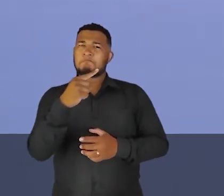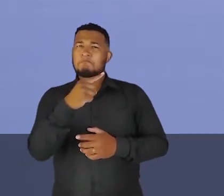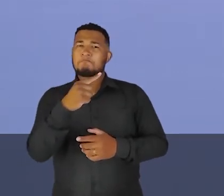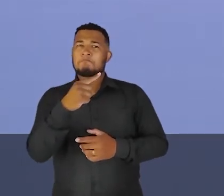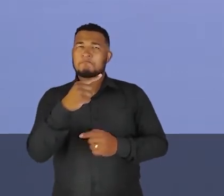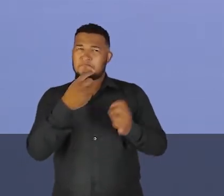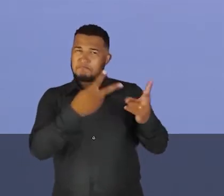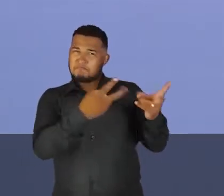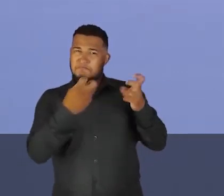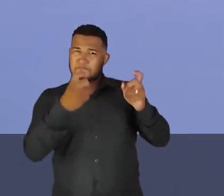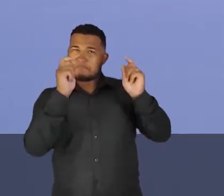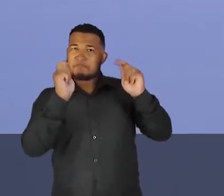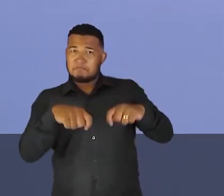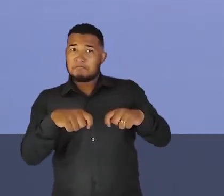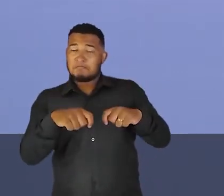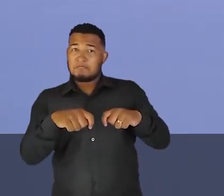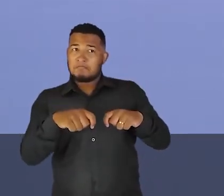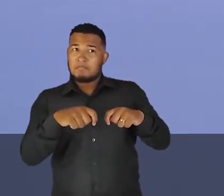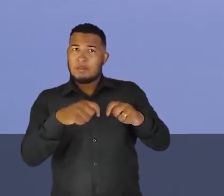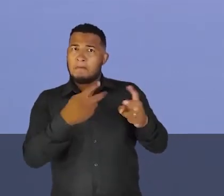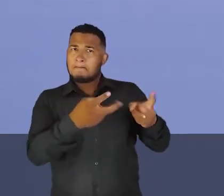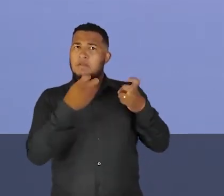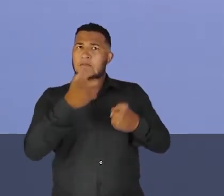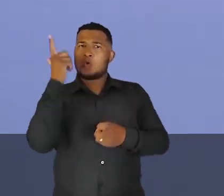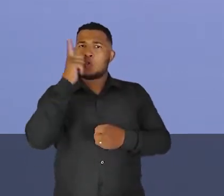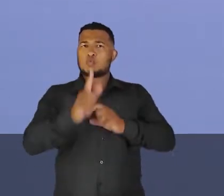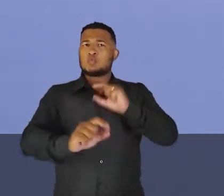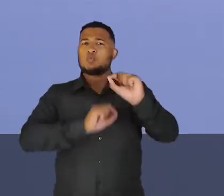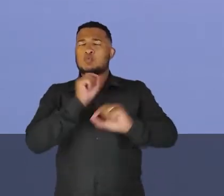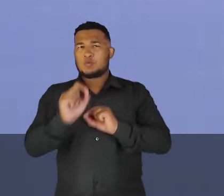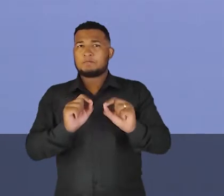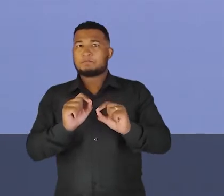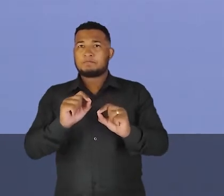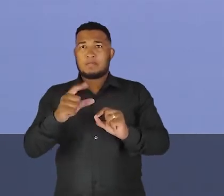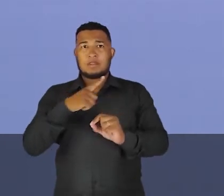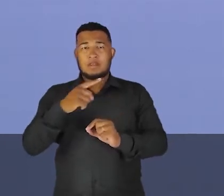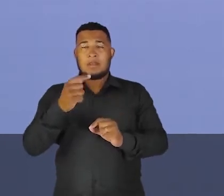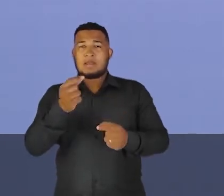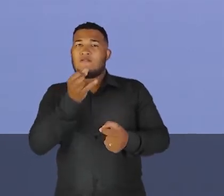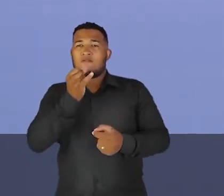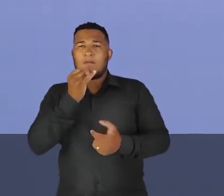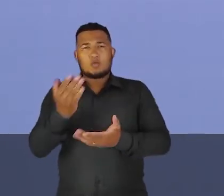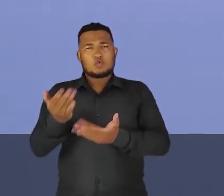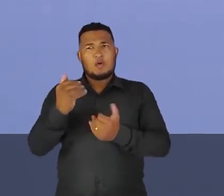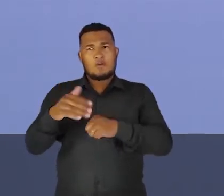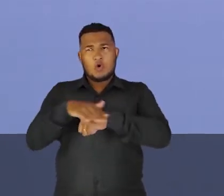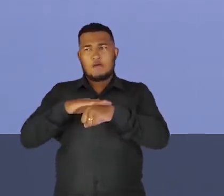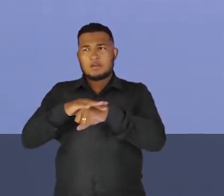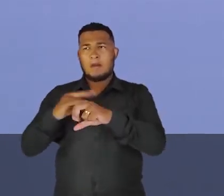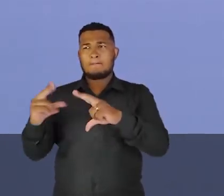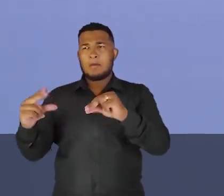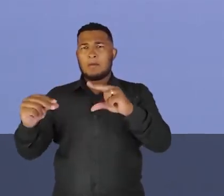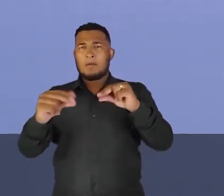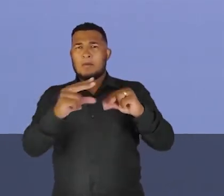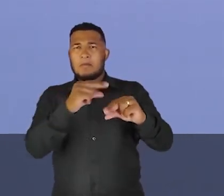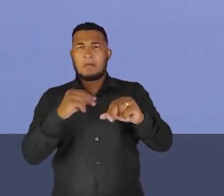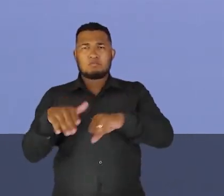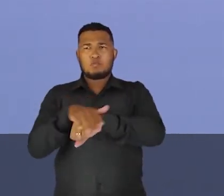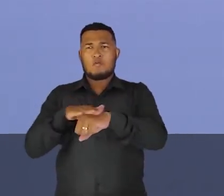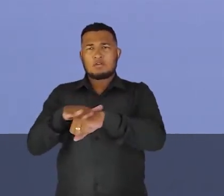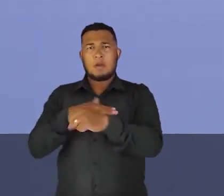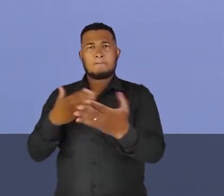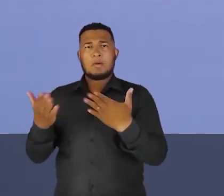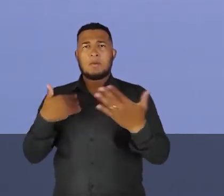conseguem observar? A gente consegue perceber que os jovens estão ali conversando entre si, eles estão dialogando